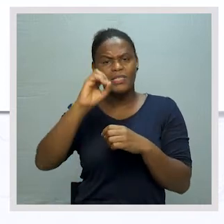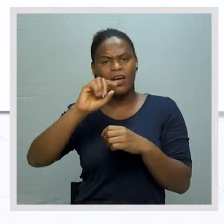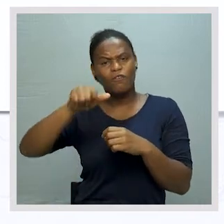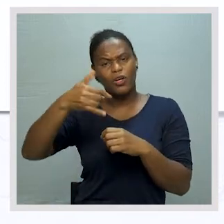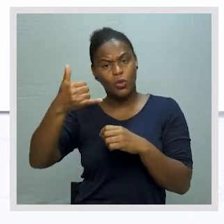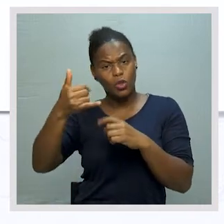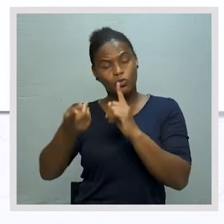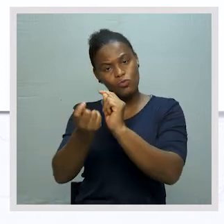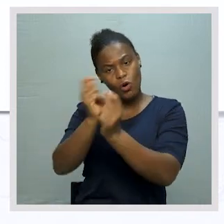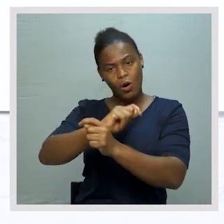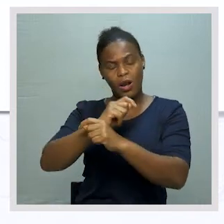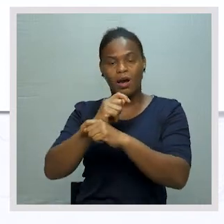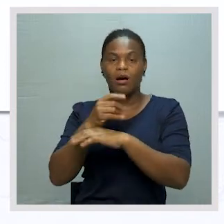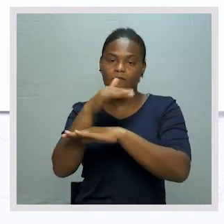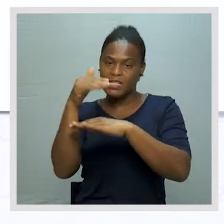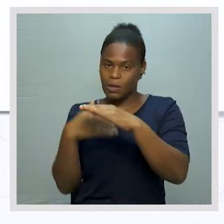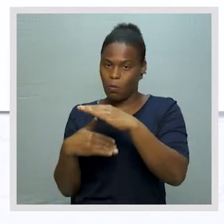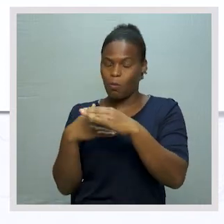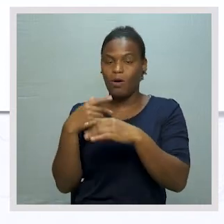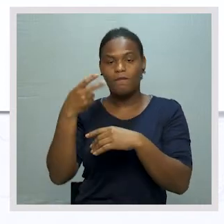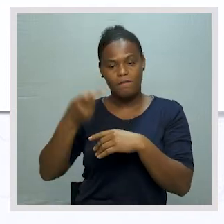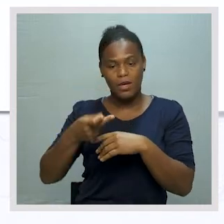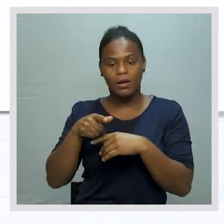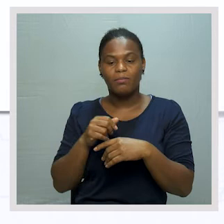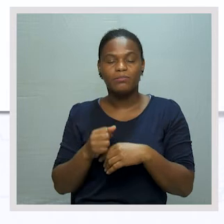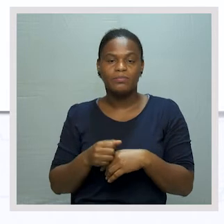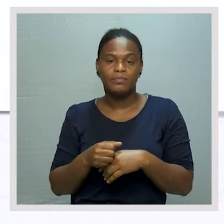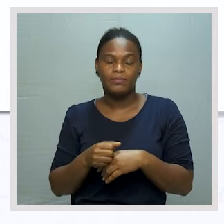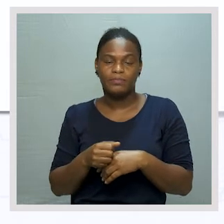número 0,2 numa fração. Obtemos